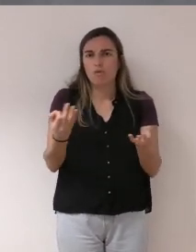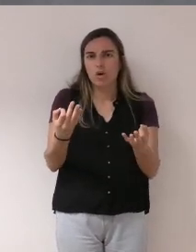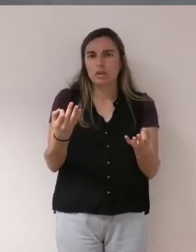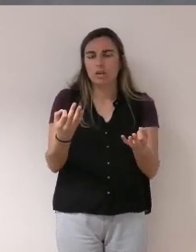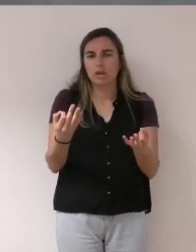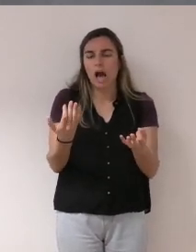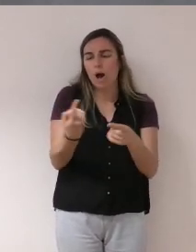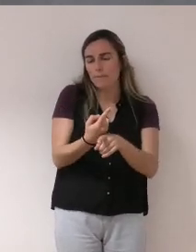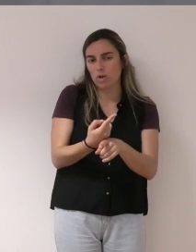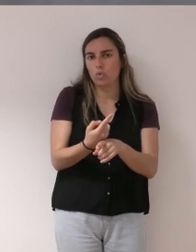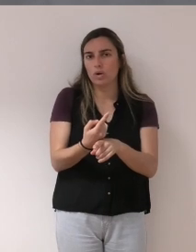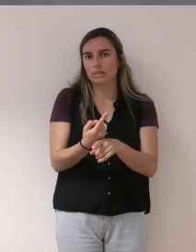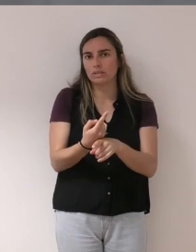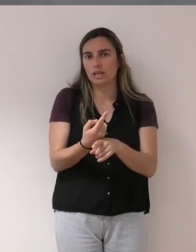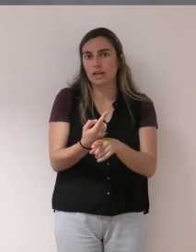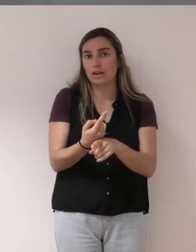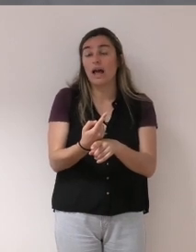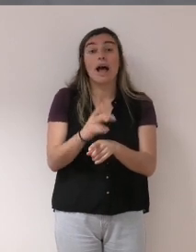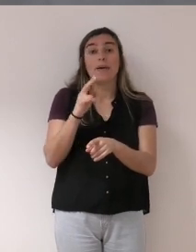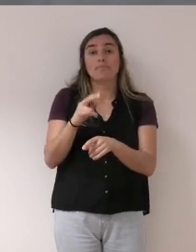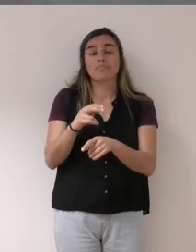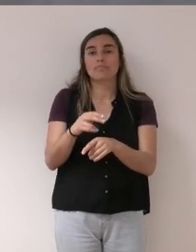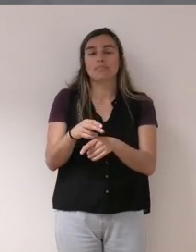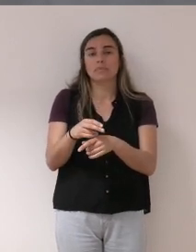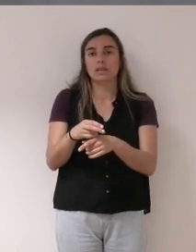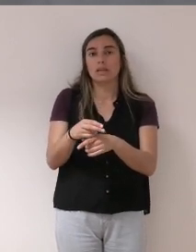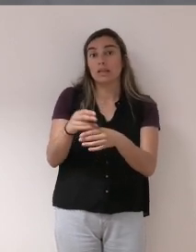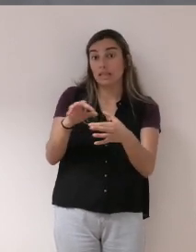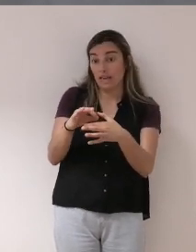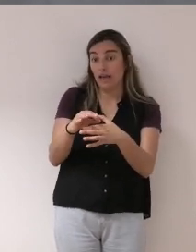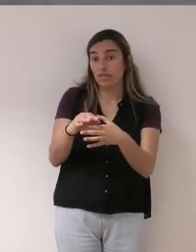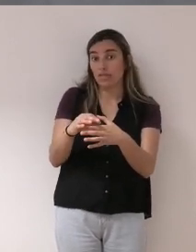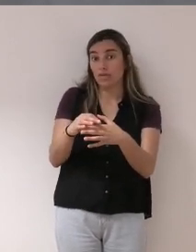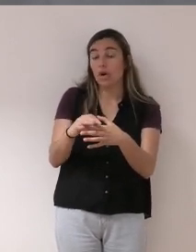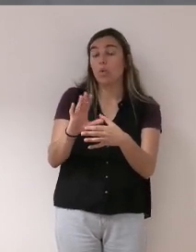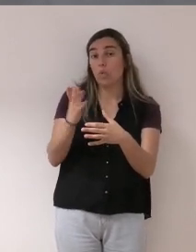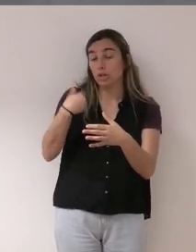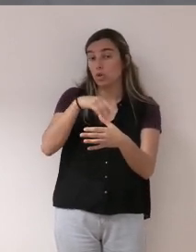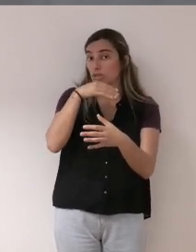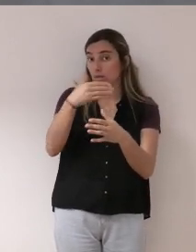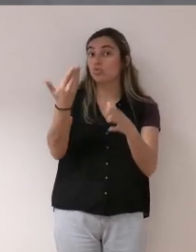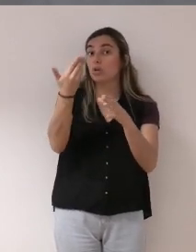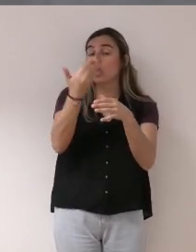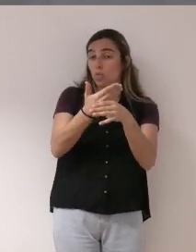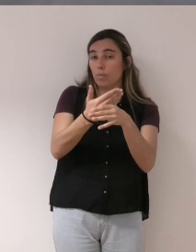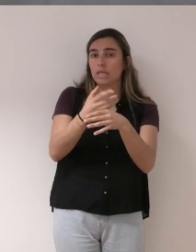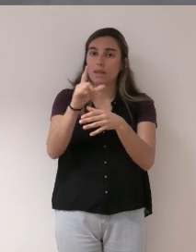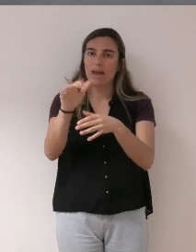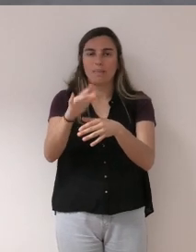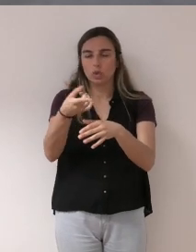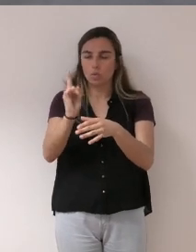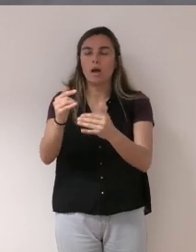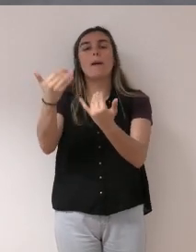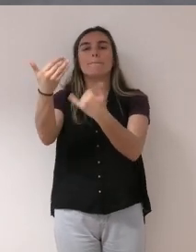Até que ponto é que há alguma coisa na margem? Ou há alguma coisa que pode ver, porque a margem, quando falamos de um documento e falamos da margem, pressupomos que